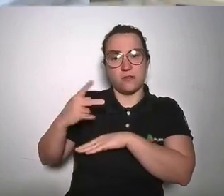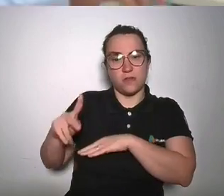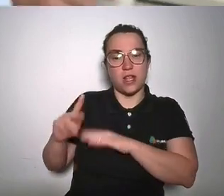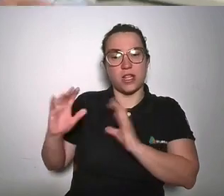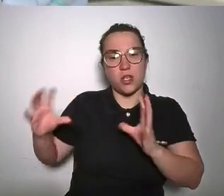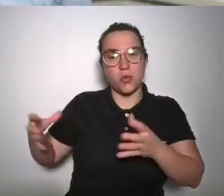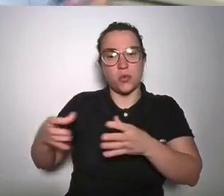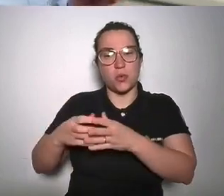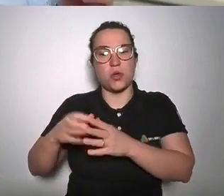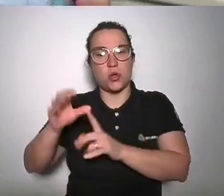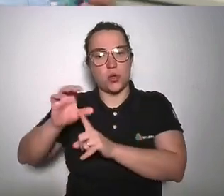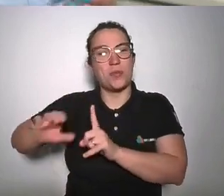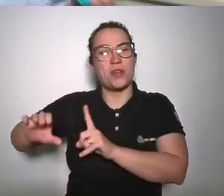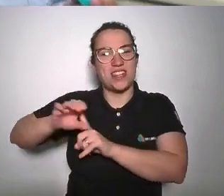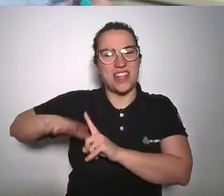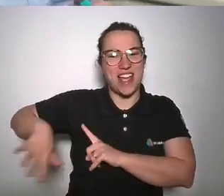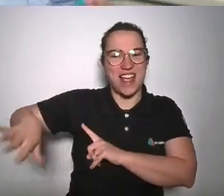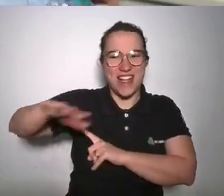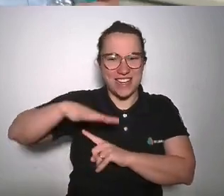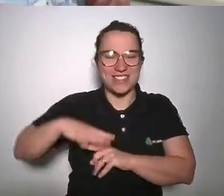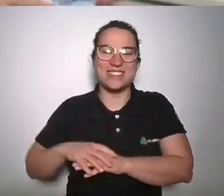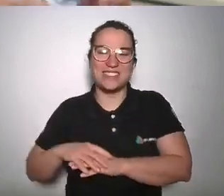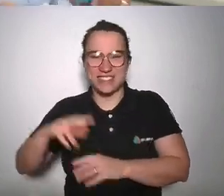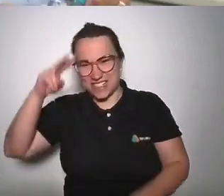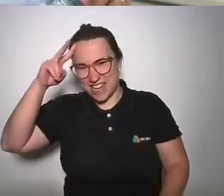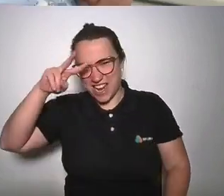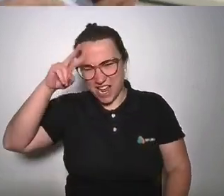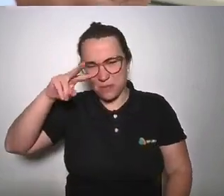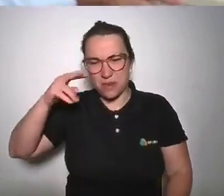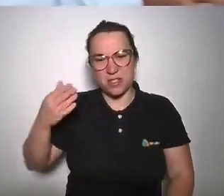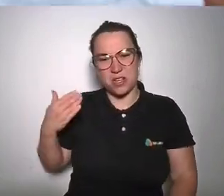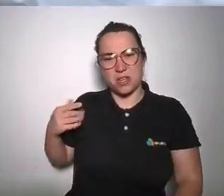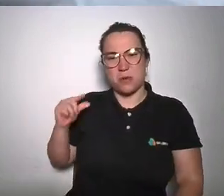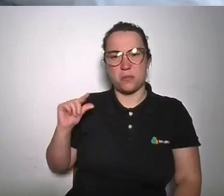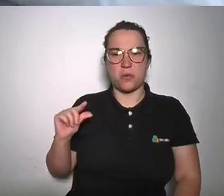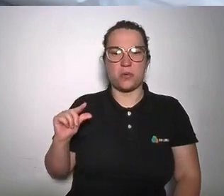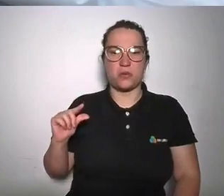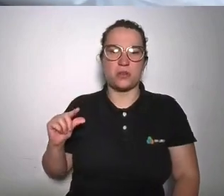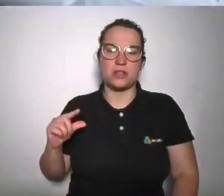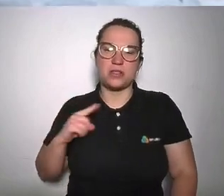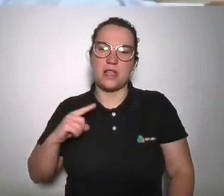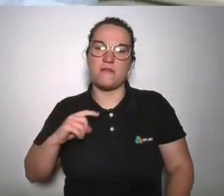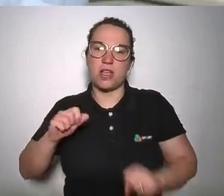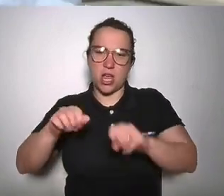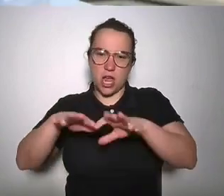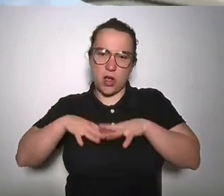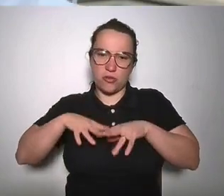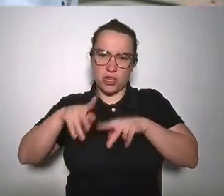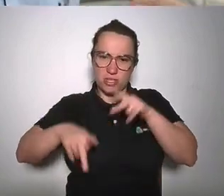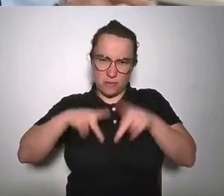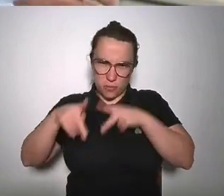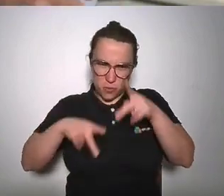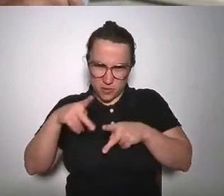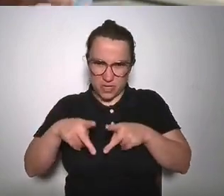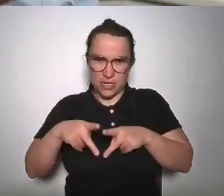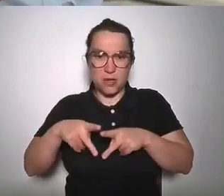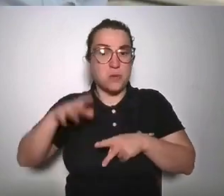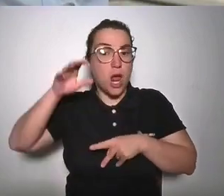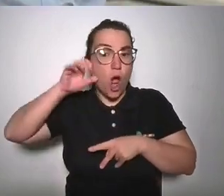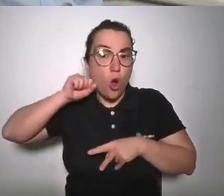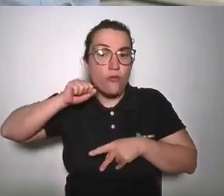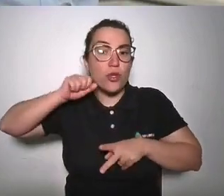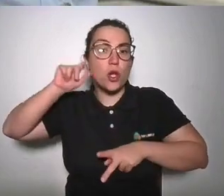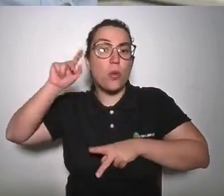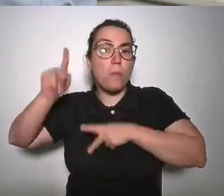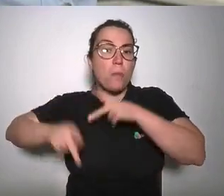comunidade. Vocês devem lembrar que, recentemente, nós fizemos uma rodada de audiências públicas para ouvirmos o que é